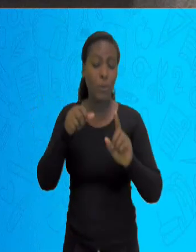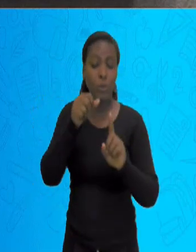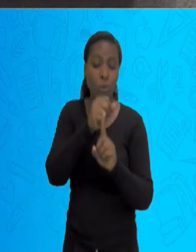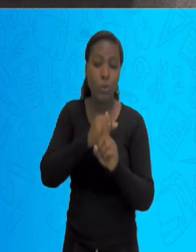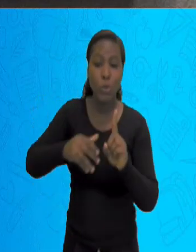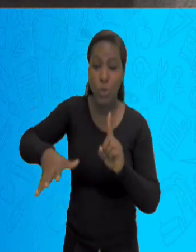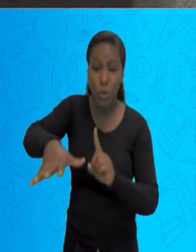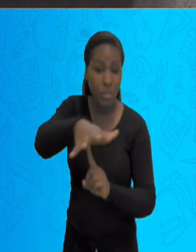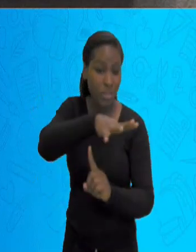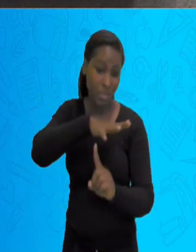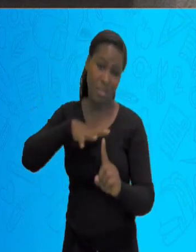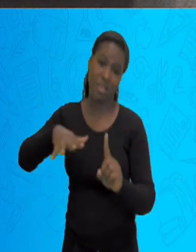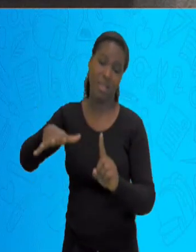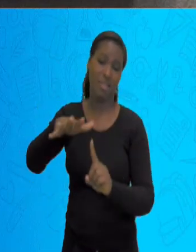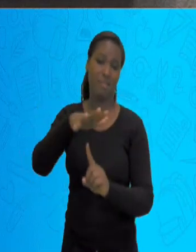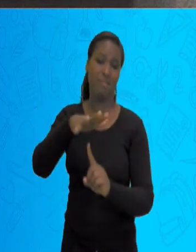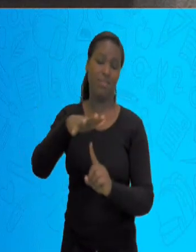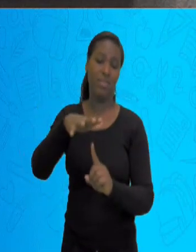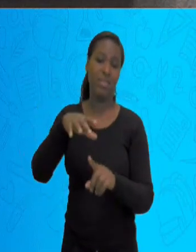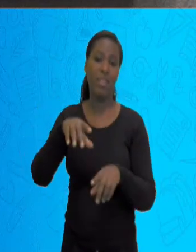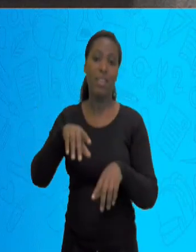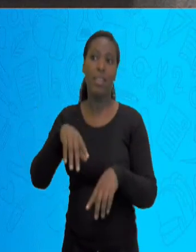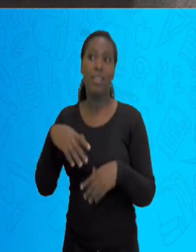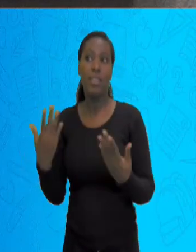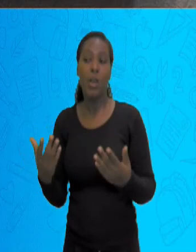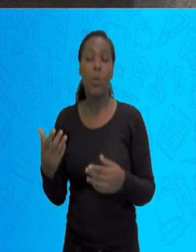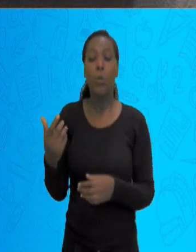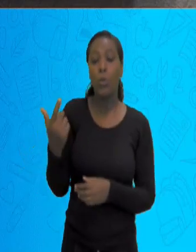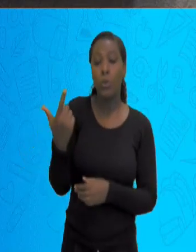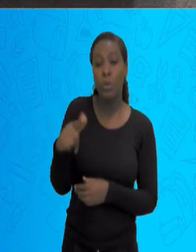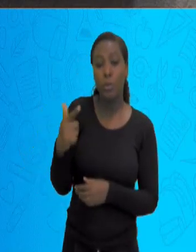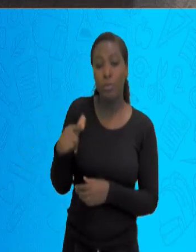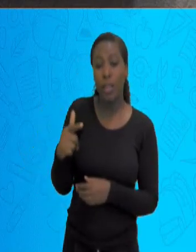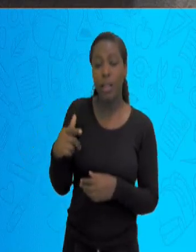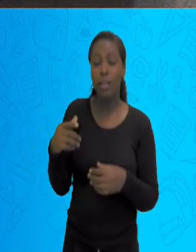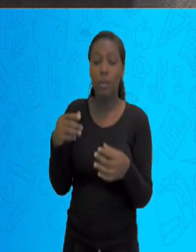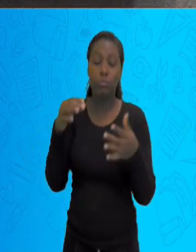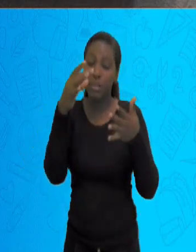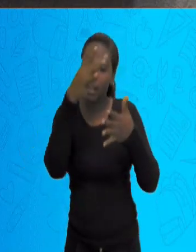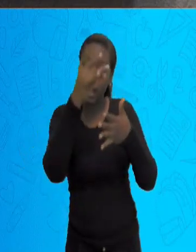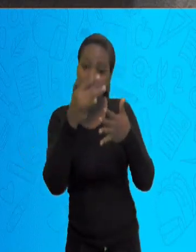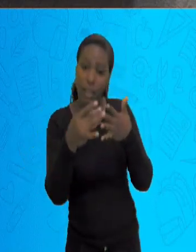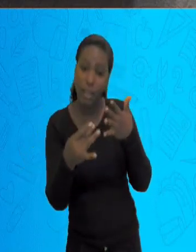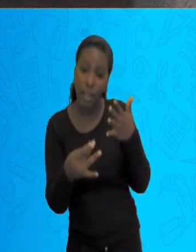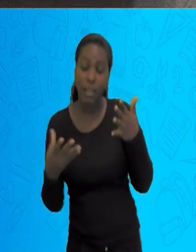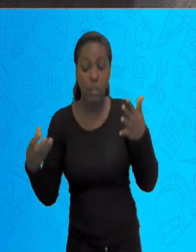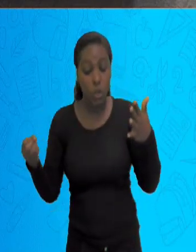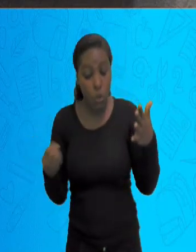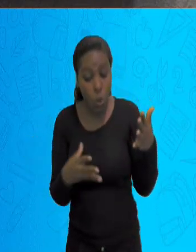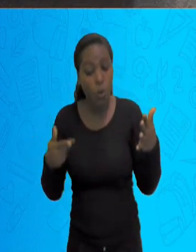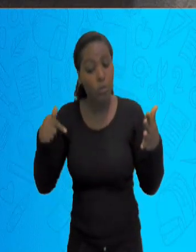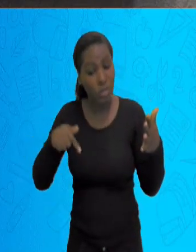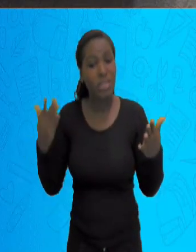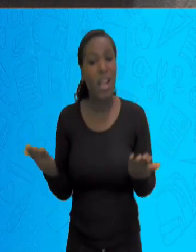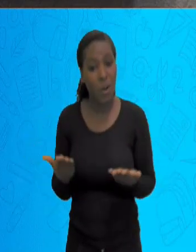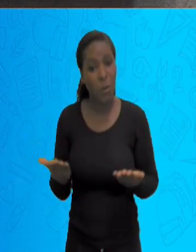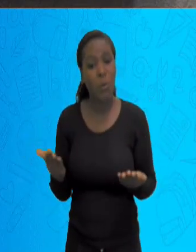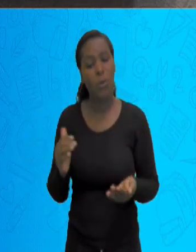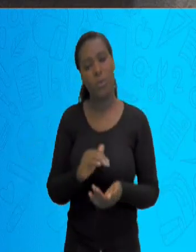métrico. Os versos são livres. Porque é interessante percebermos